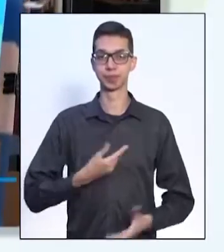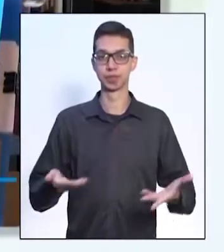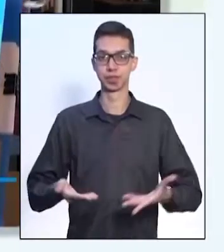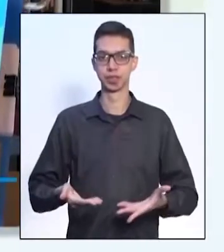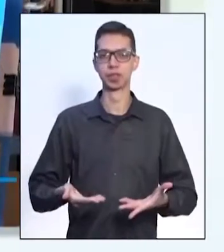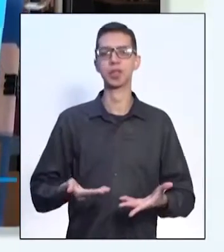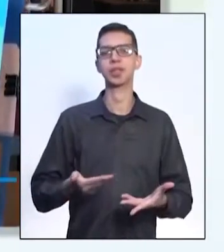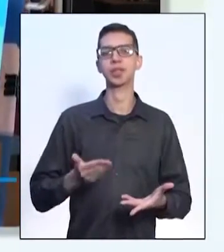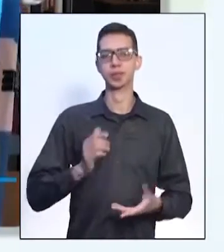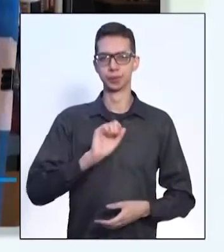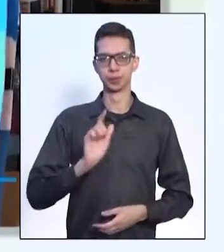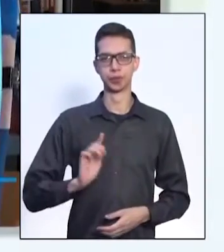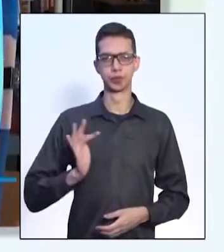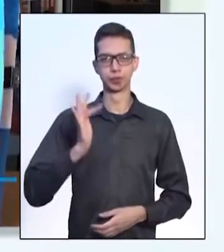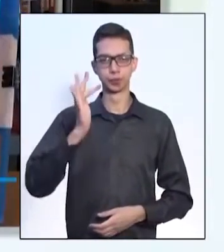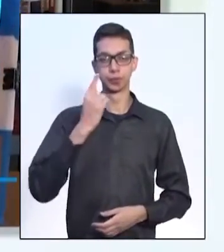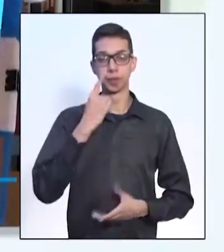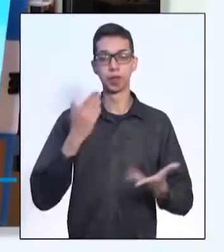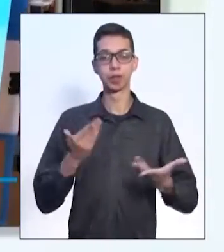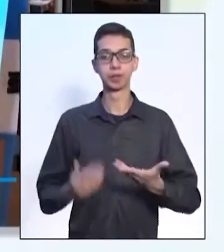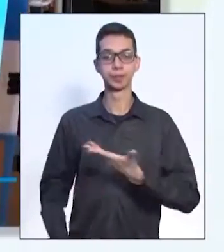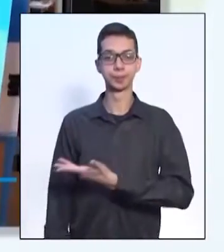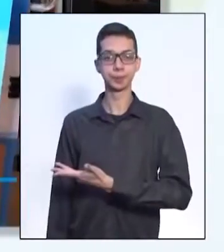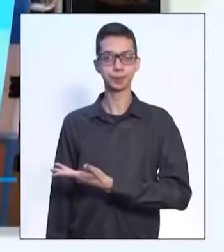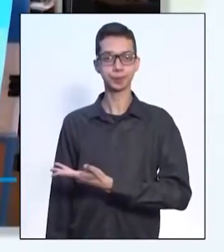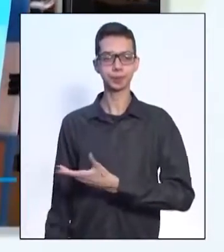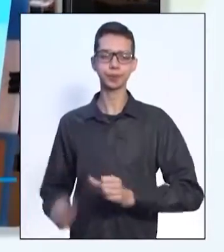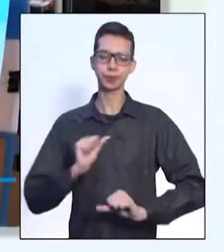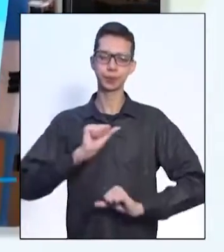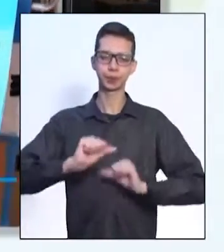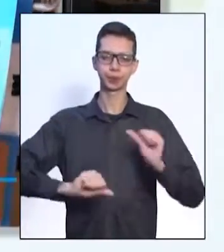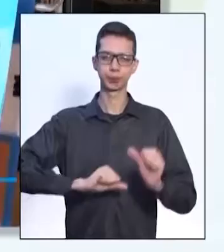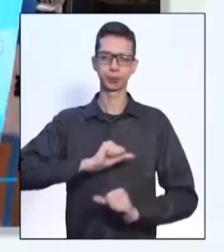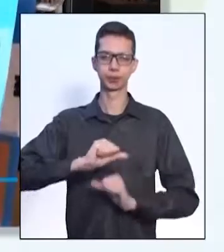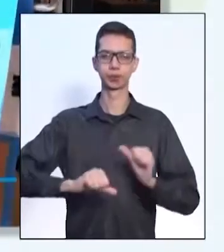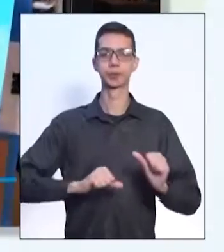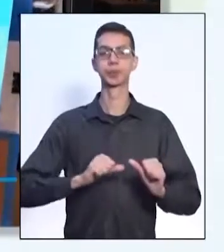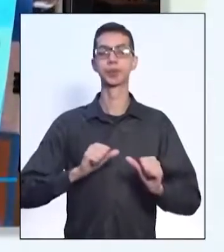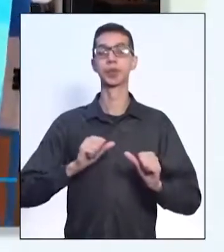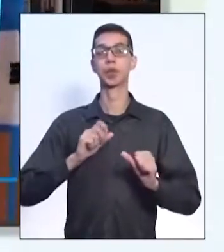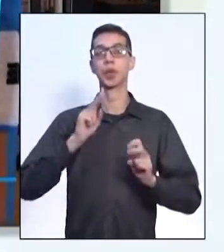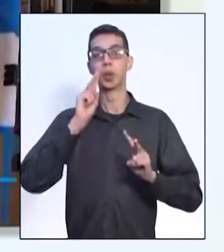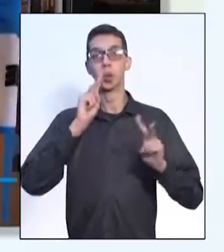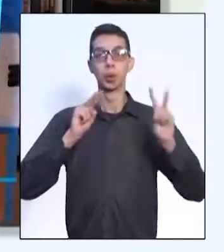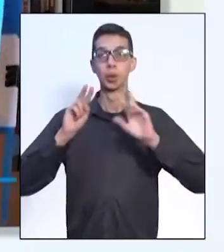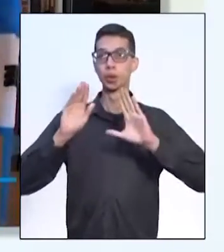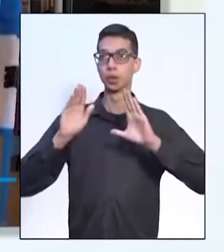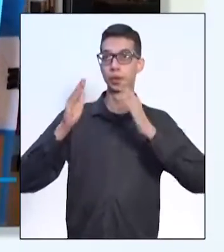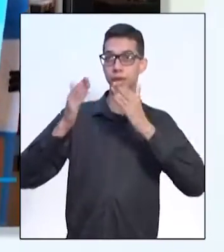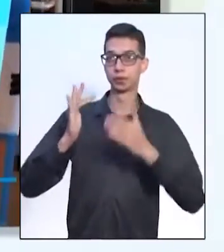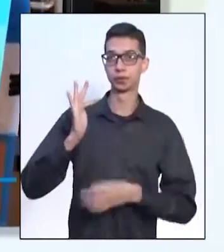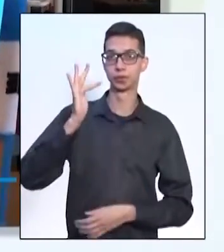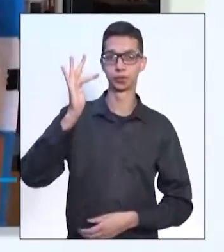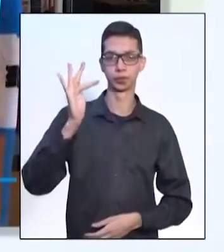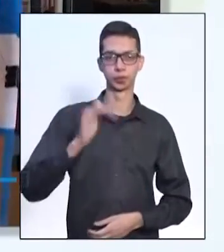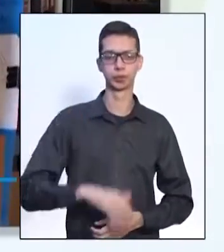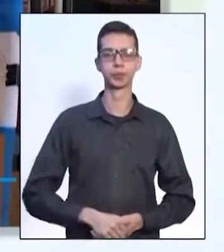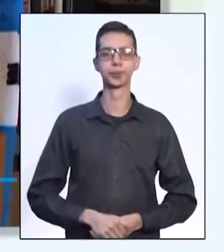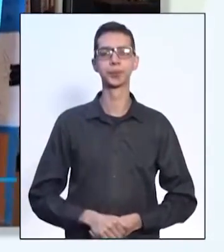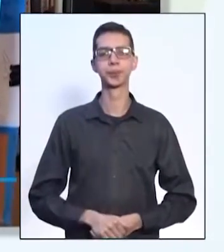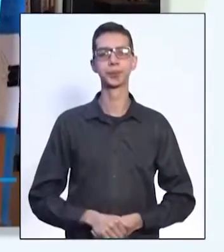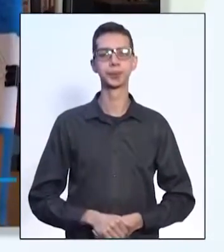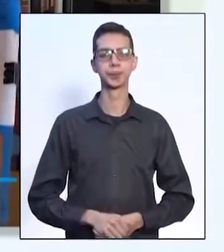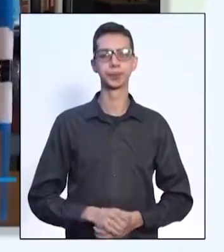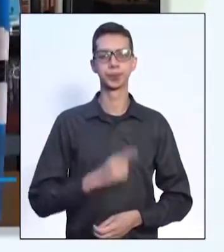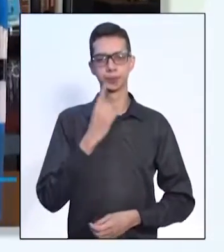passado, aqui e agora e olhando para o futuro. Esse daqui eu não mexi muito. Nesse outro eu